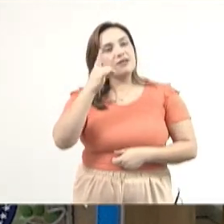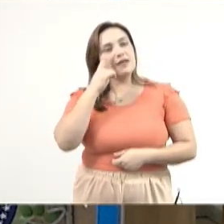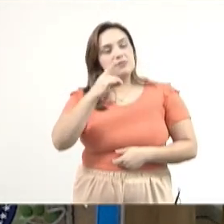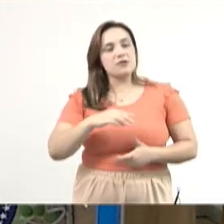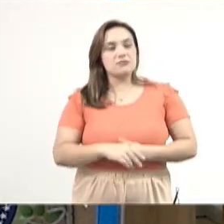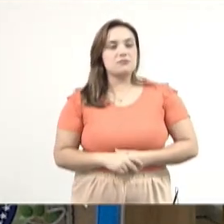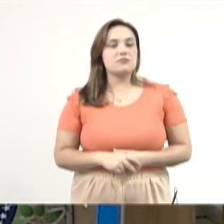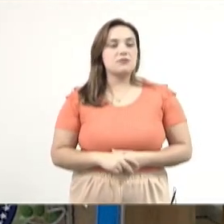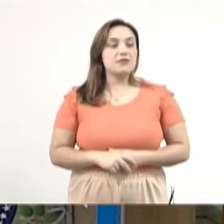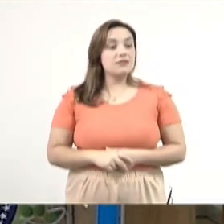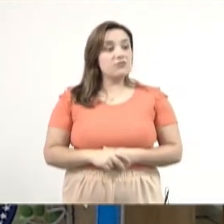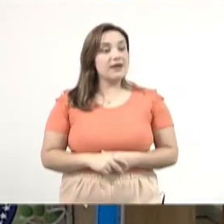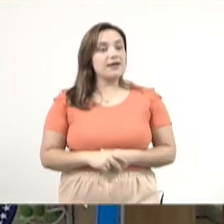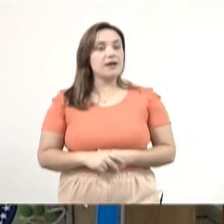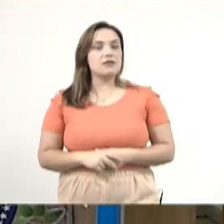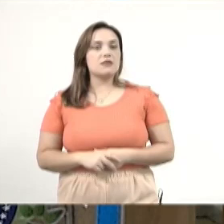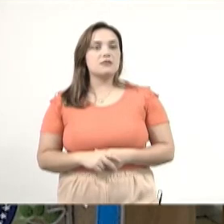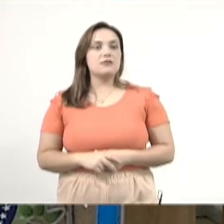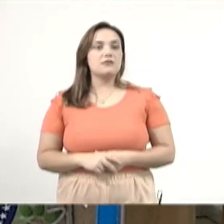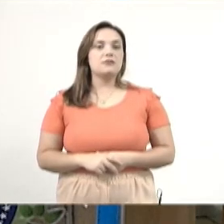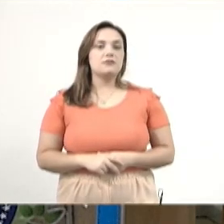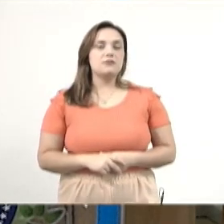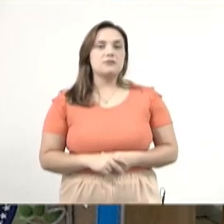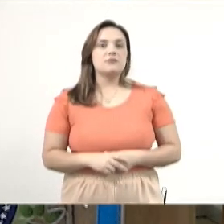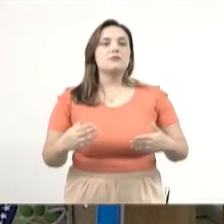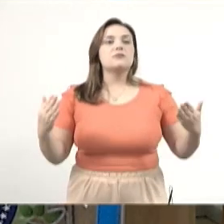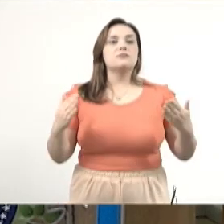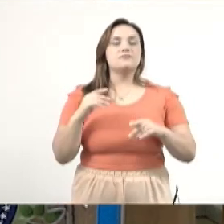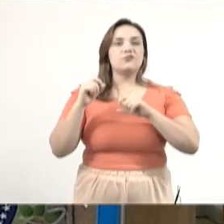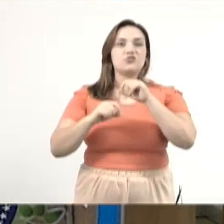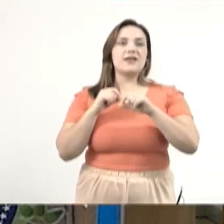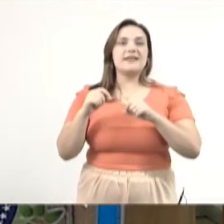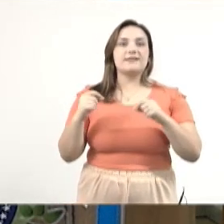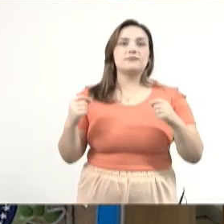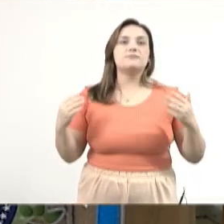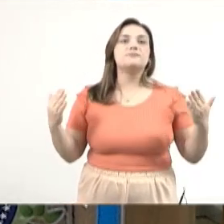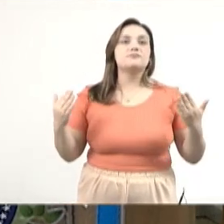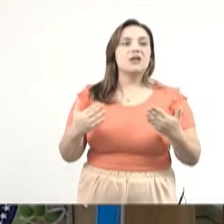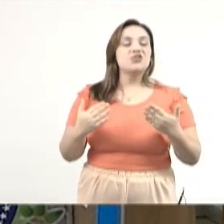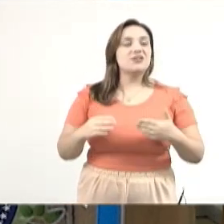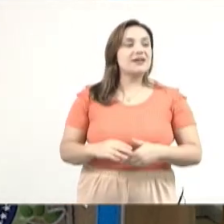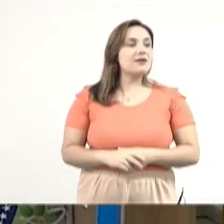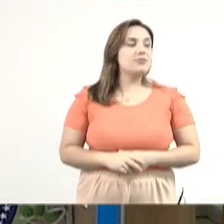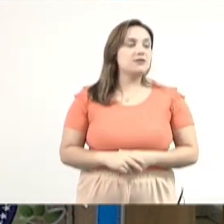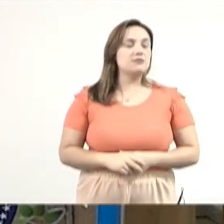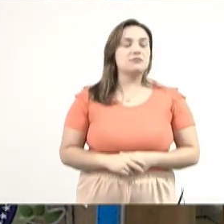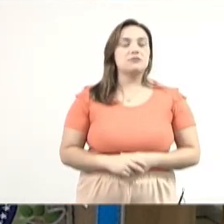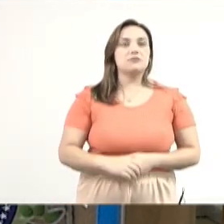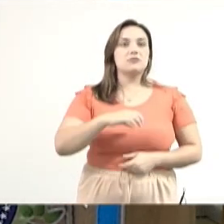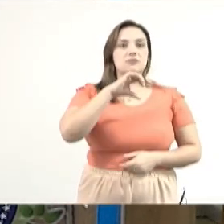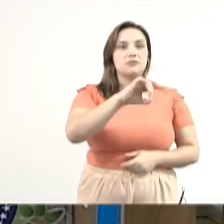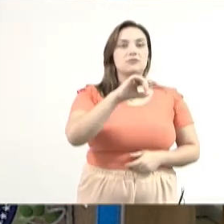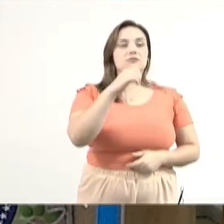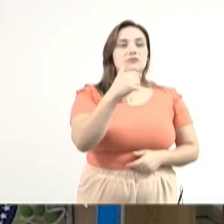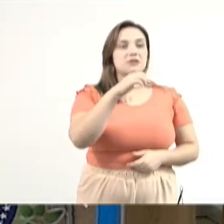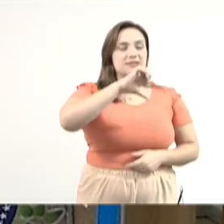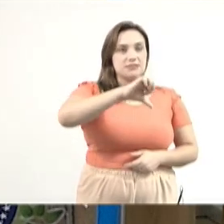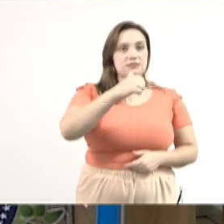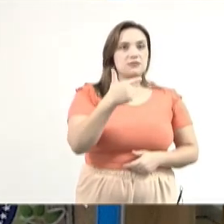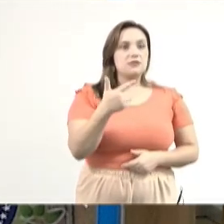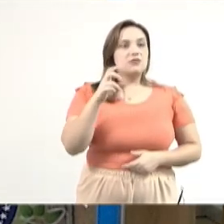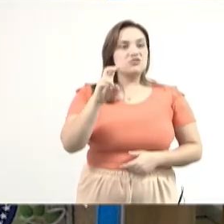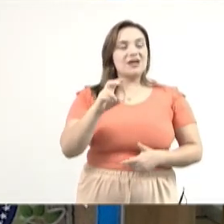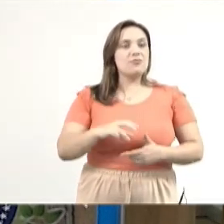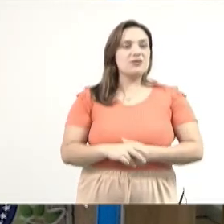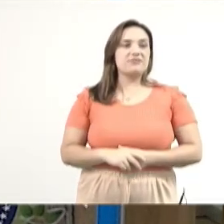então, 923 emendas individuais, 2 emendas coletivas, 925 emendas ao todo, totalizando esses